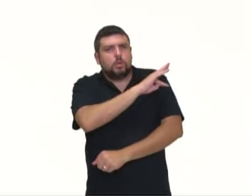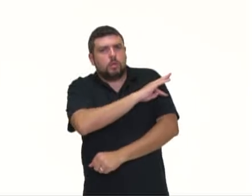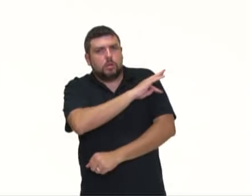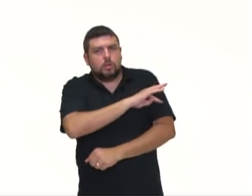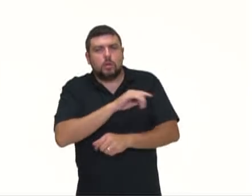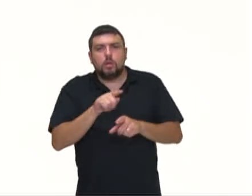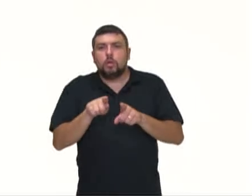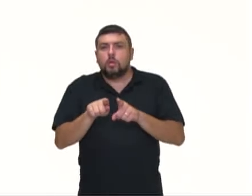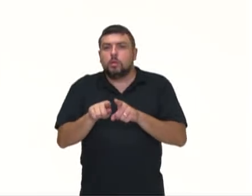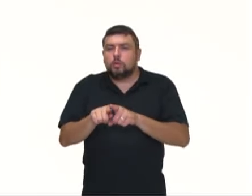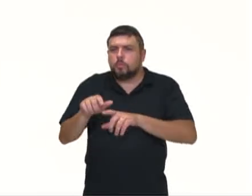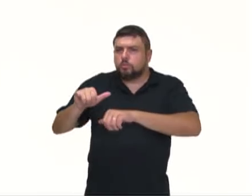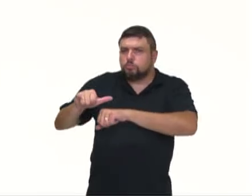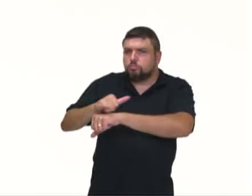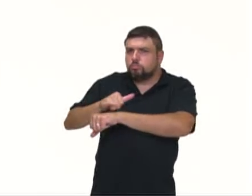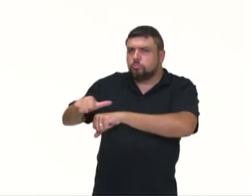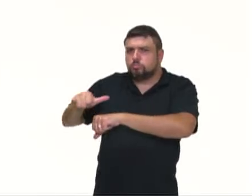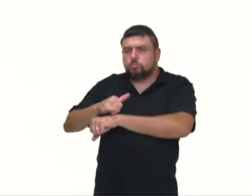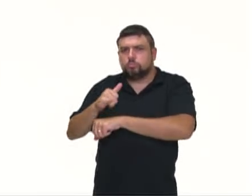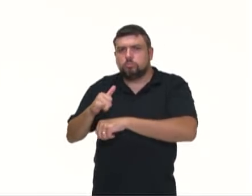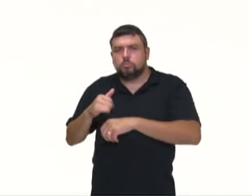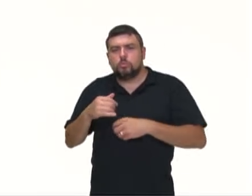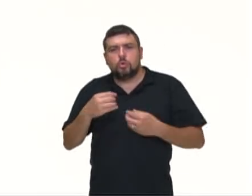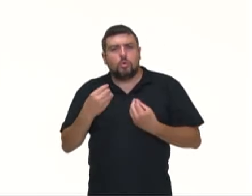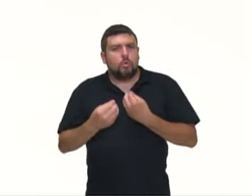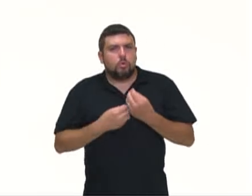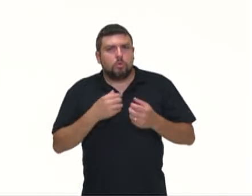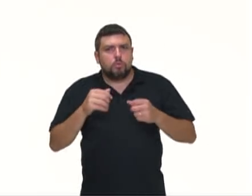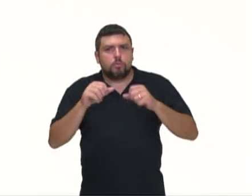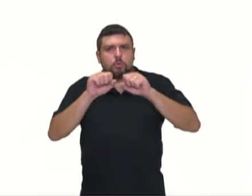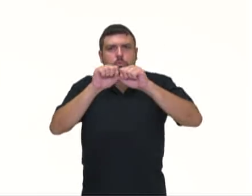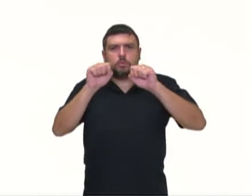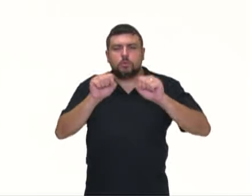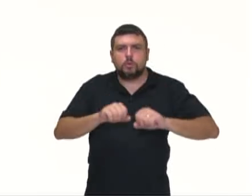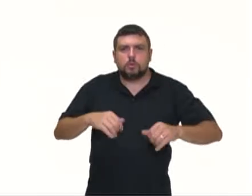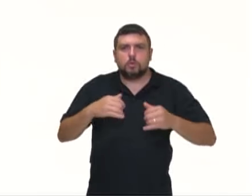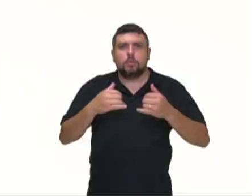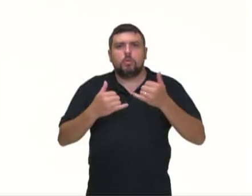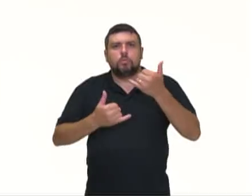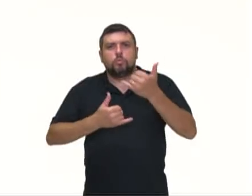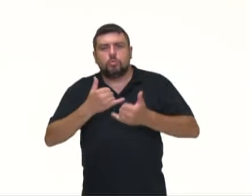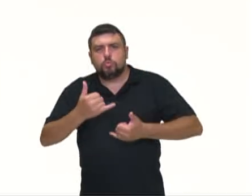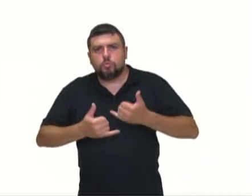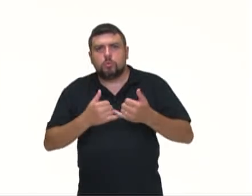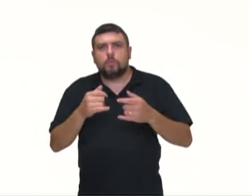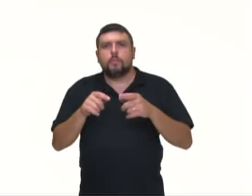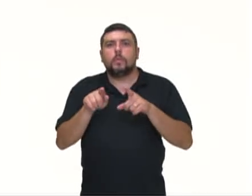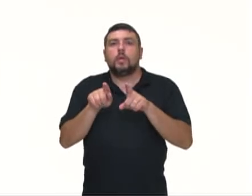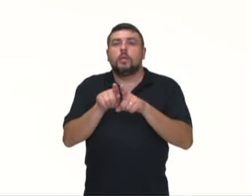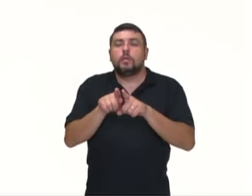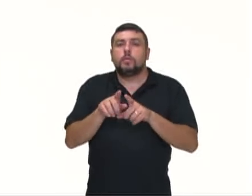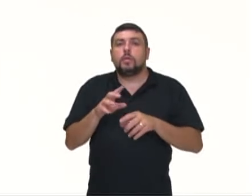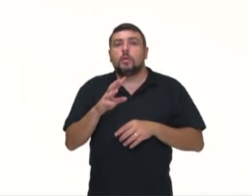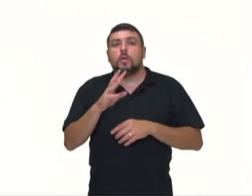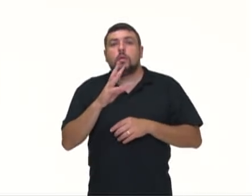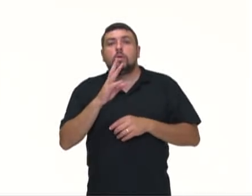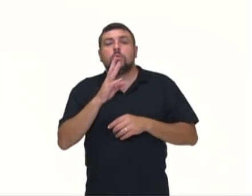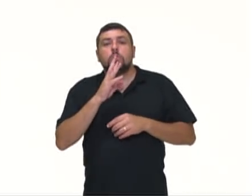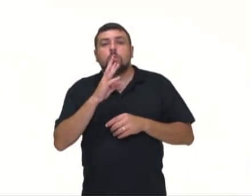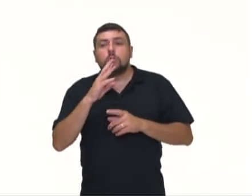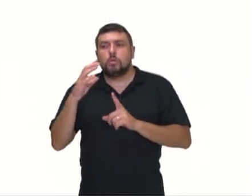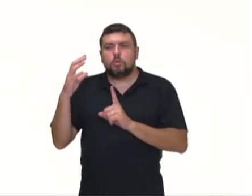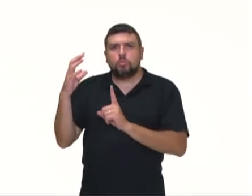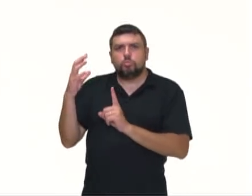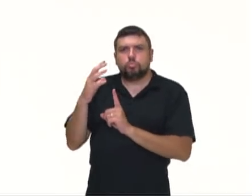mais técnica de como que é o sistema de jogo, as suas regras. Também vamos reconhecer a influência da mídia